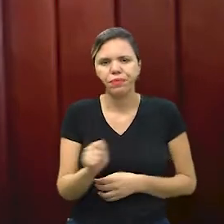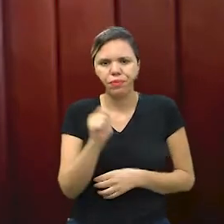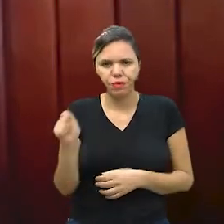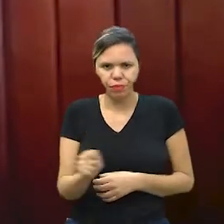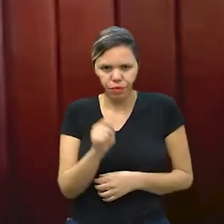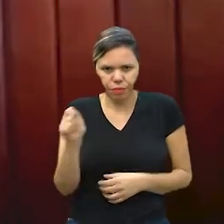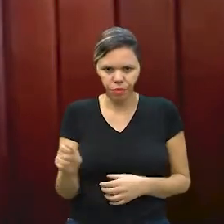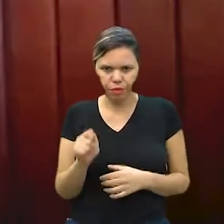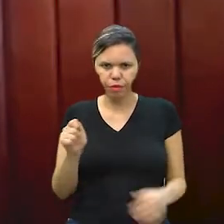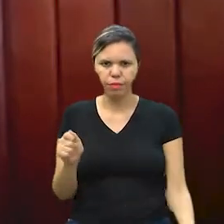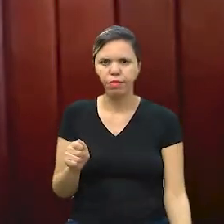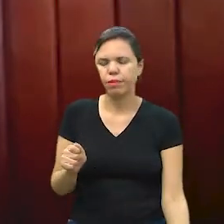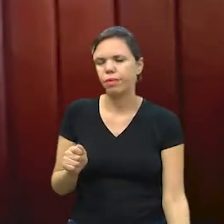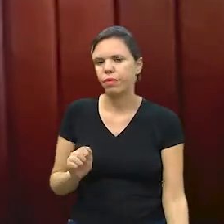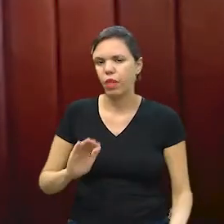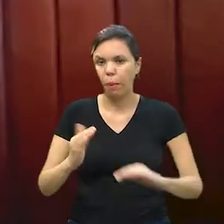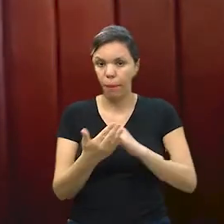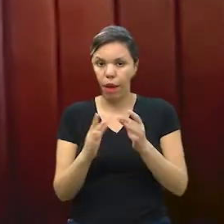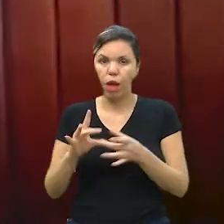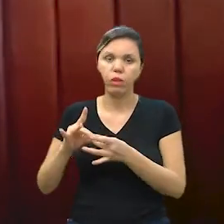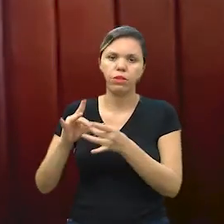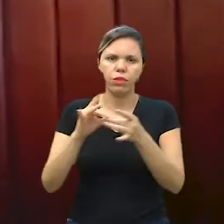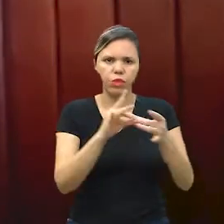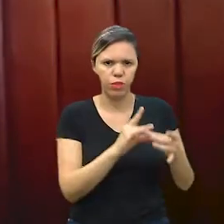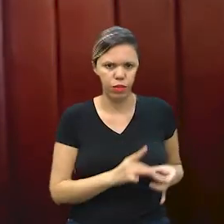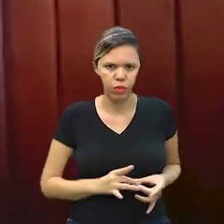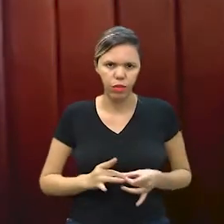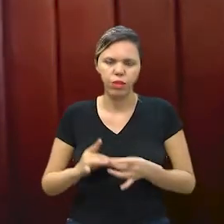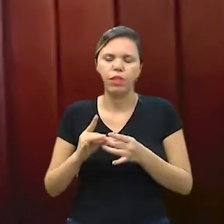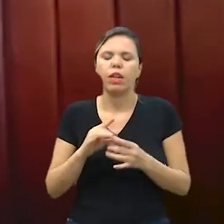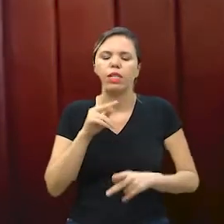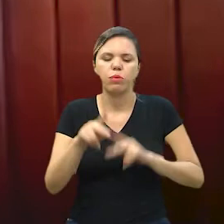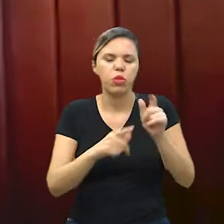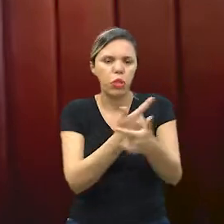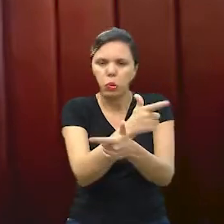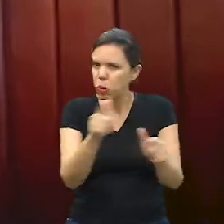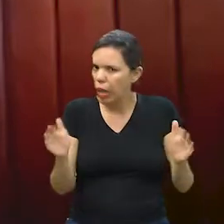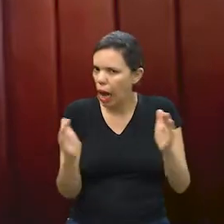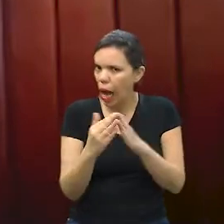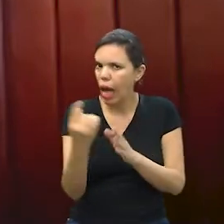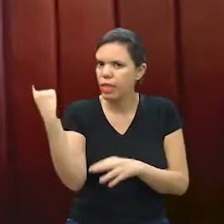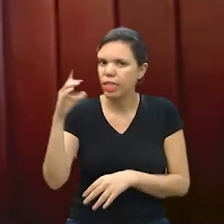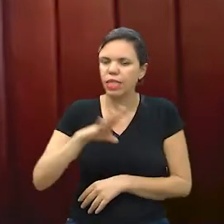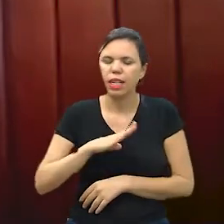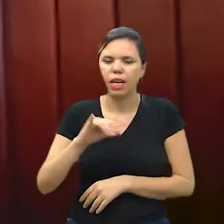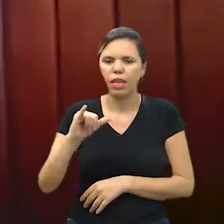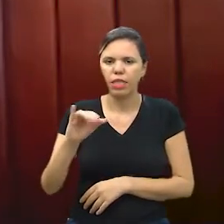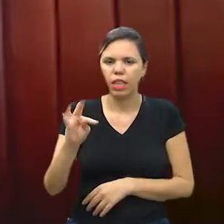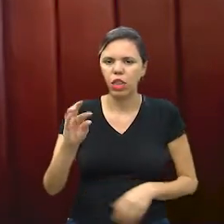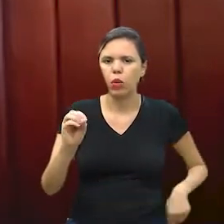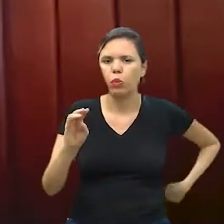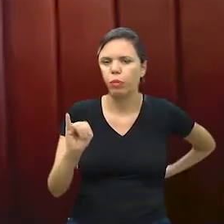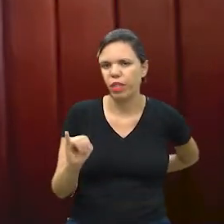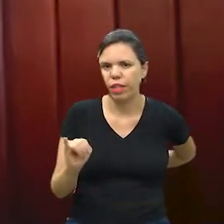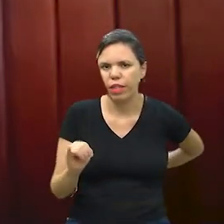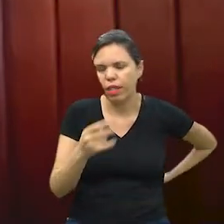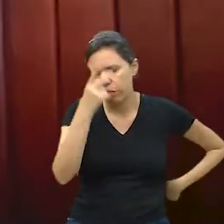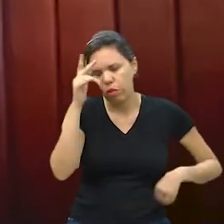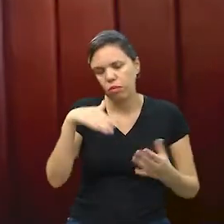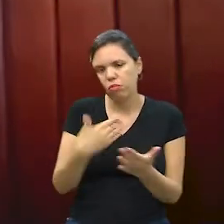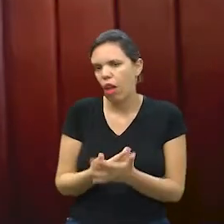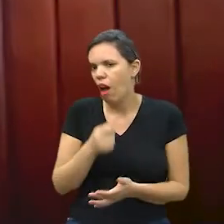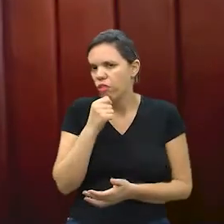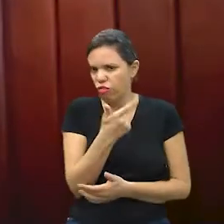a Associação do Bairro da União, né? Que era a Associação dos 100 Casas de Itobi, que naquele momento ninguém ainda tinha sua casa